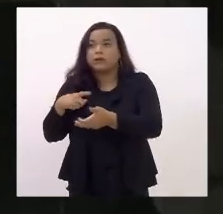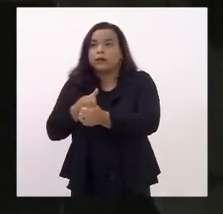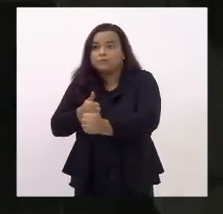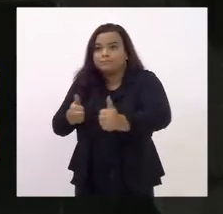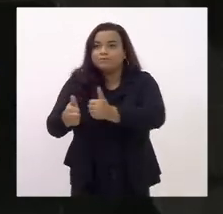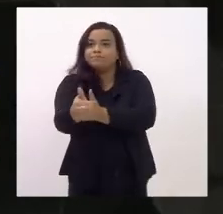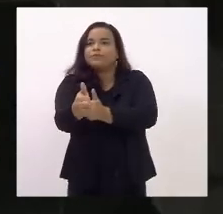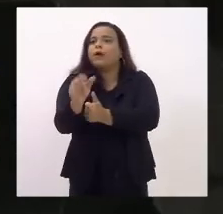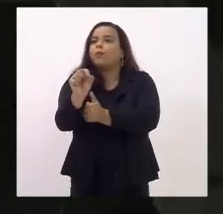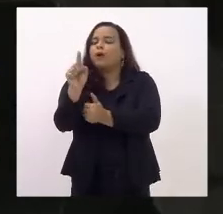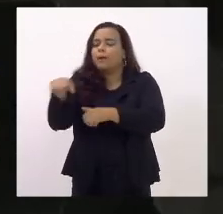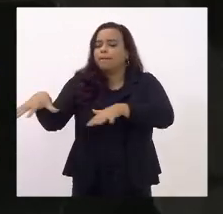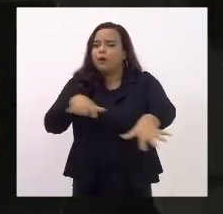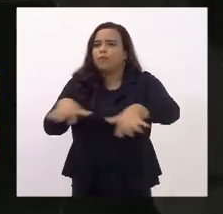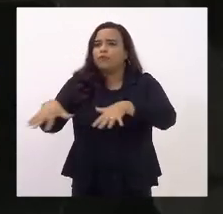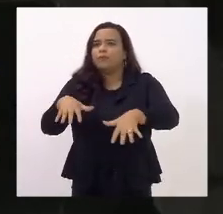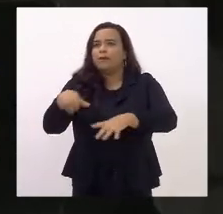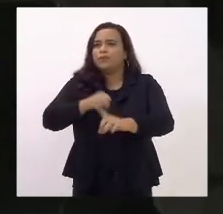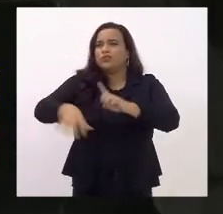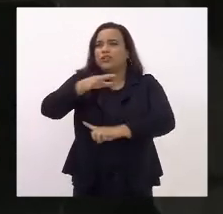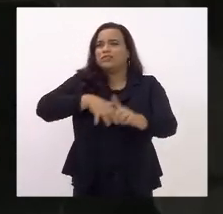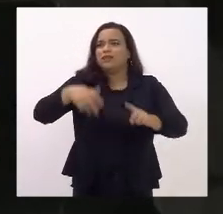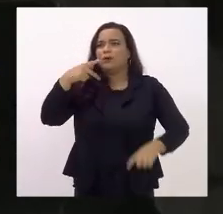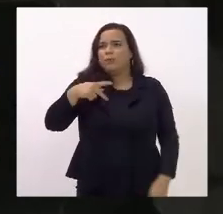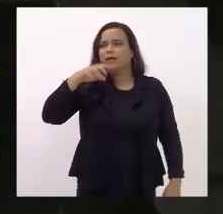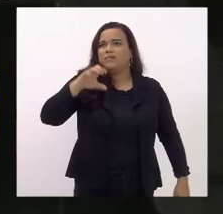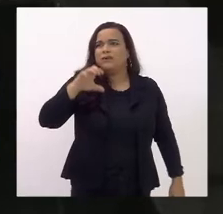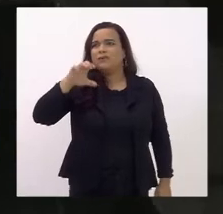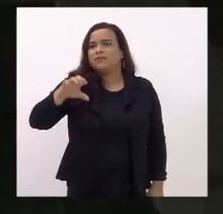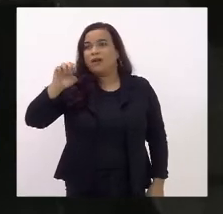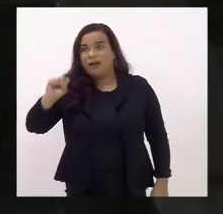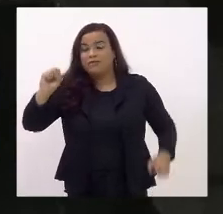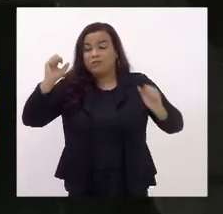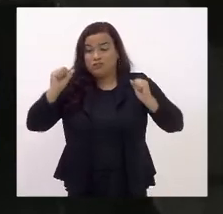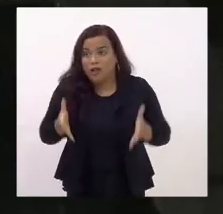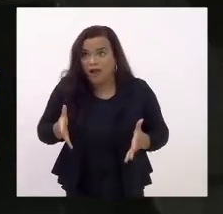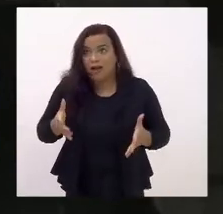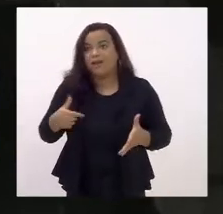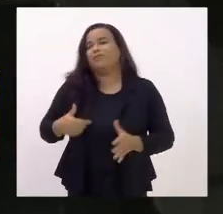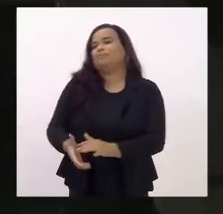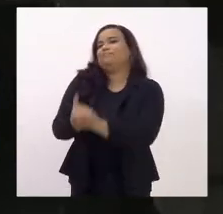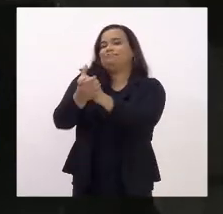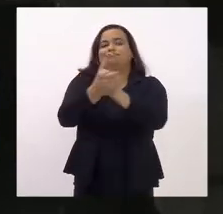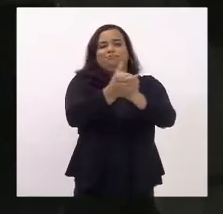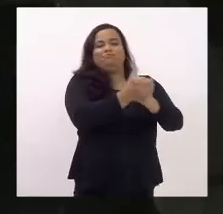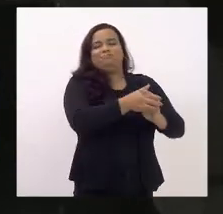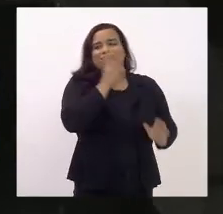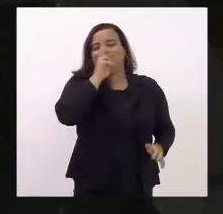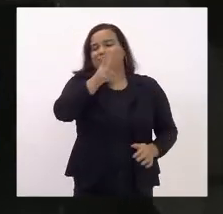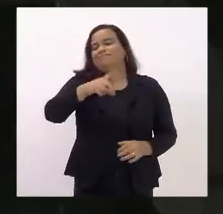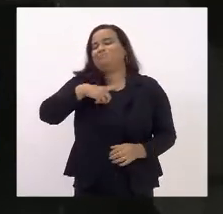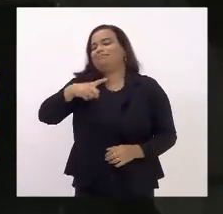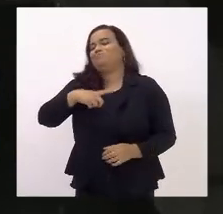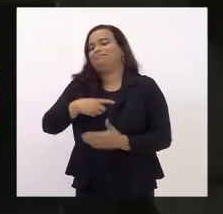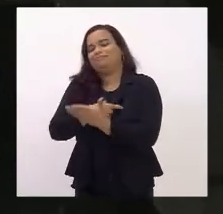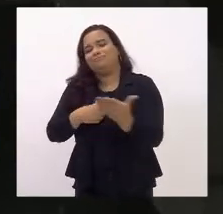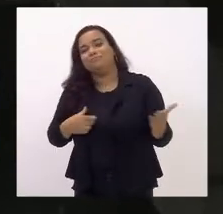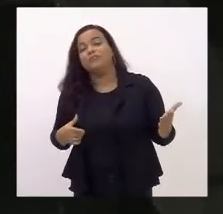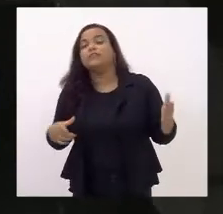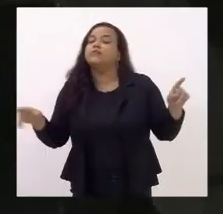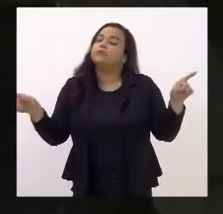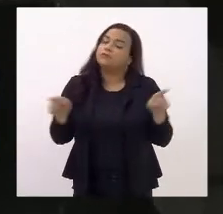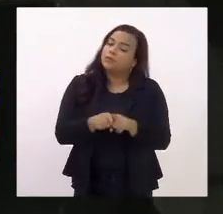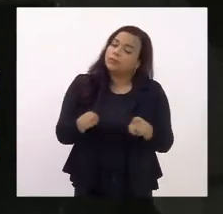movimento social PCCS já, a quem eu saúdo, né, de maneira muito enfática, e, ao mesmo